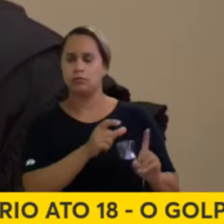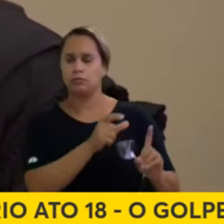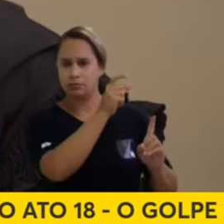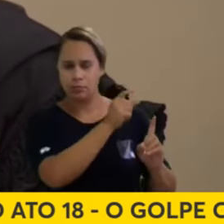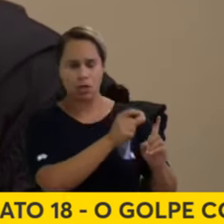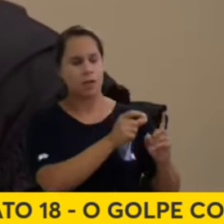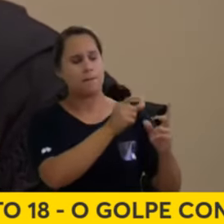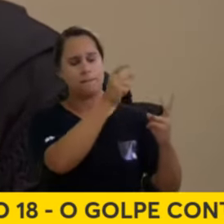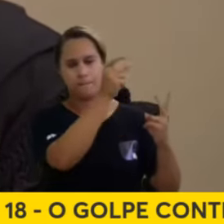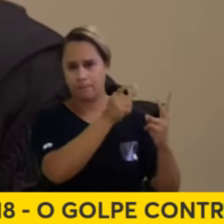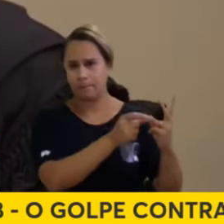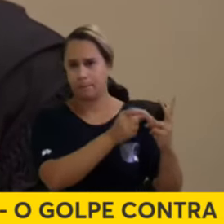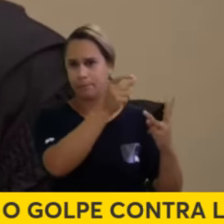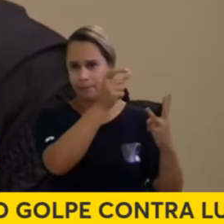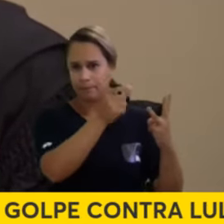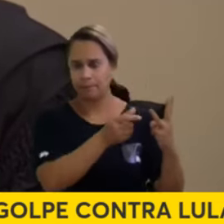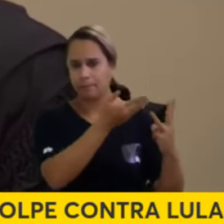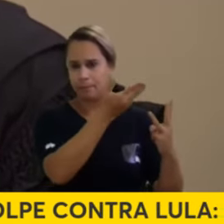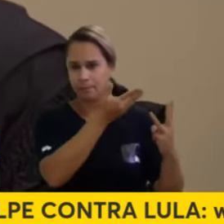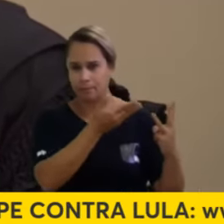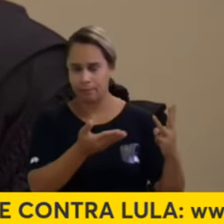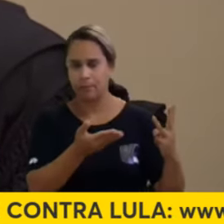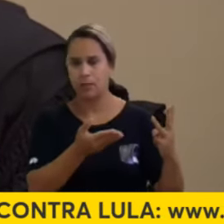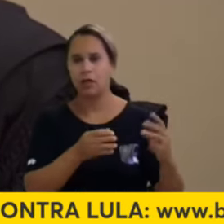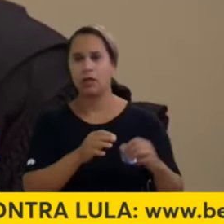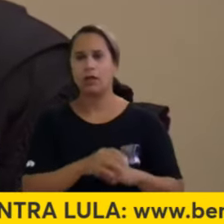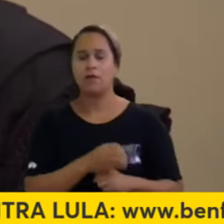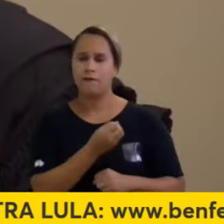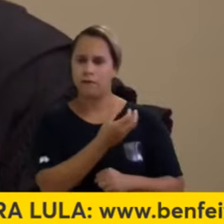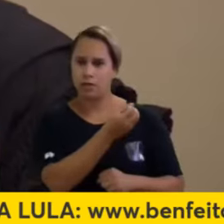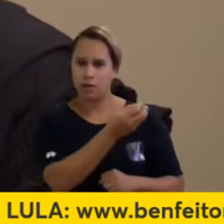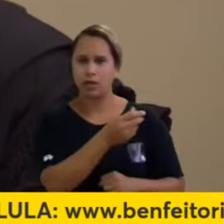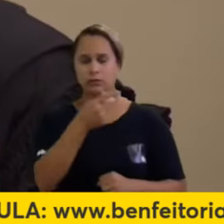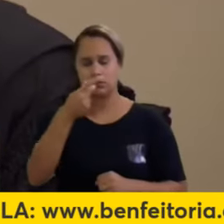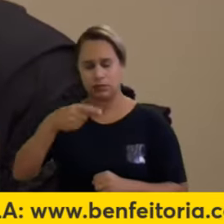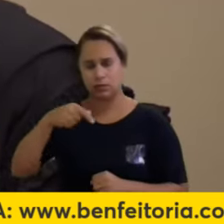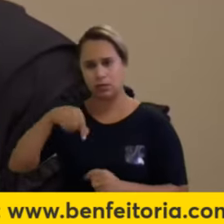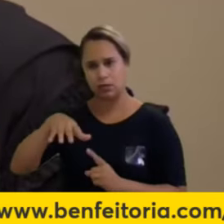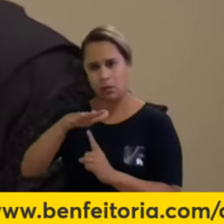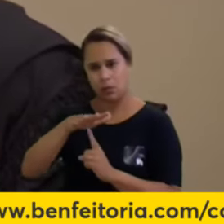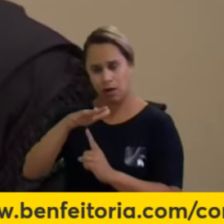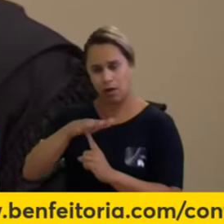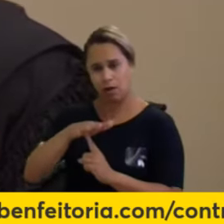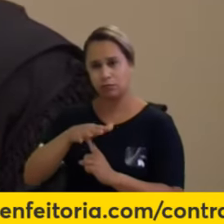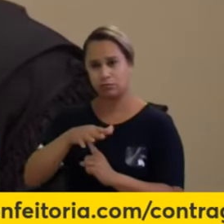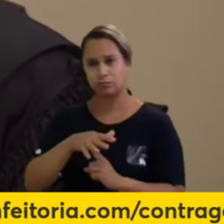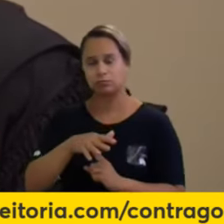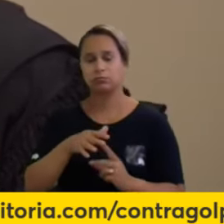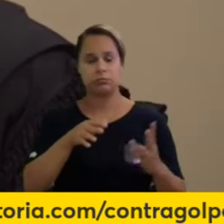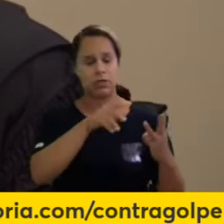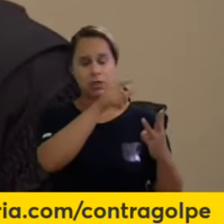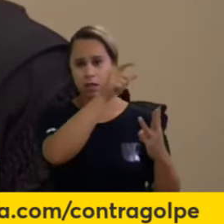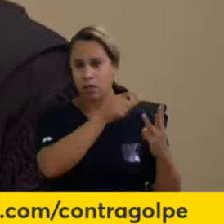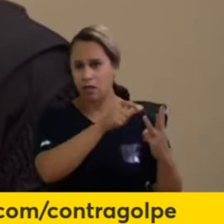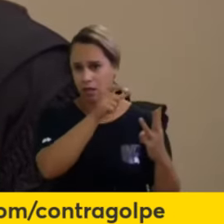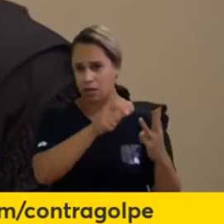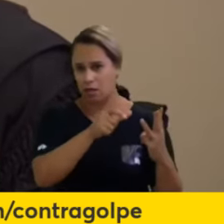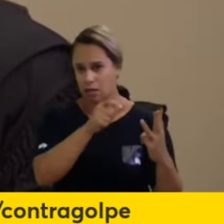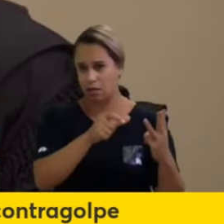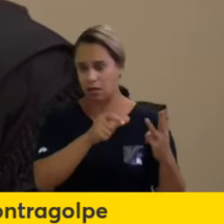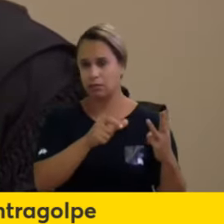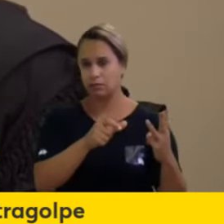Santoro nas viagens que se realizou no estado do Paraná esses passageiros representam seis dos 27